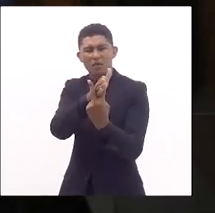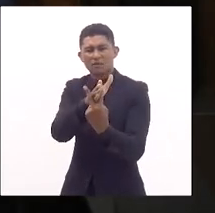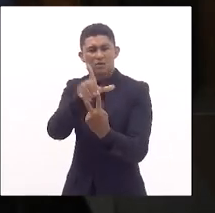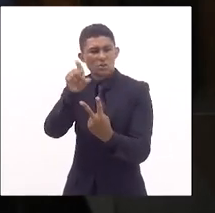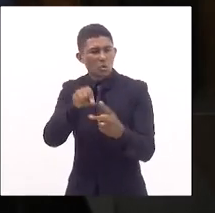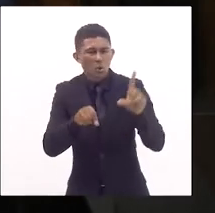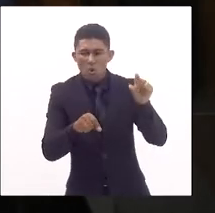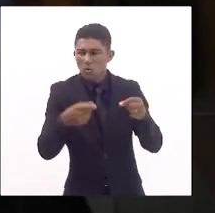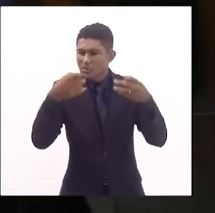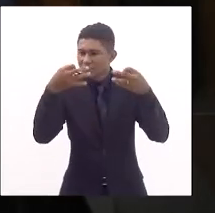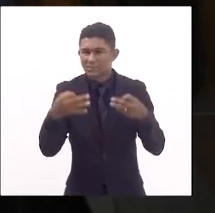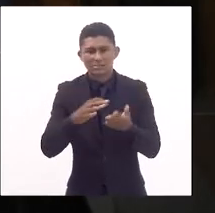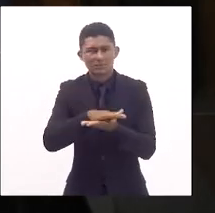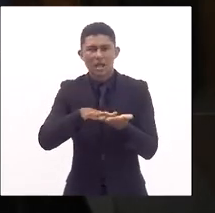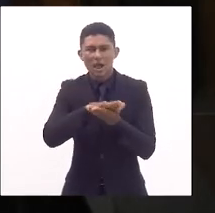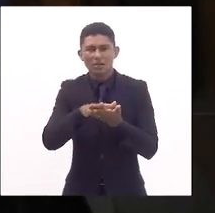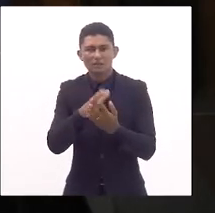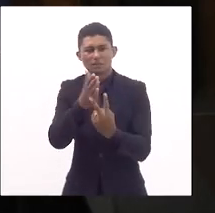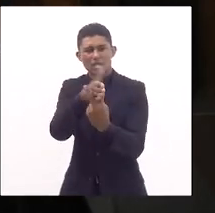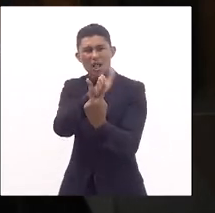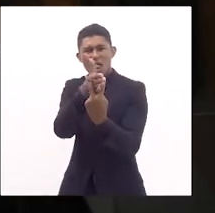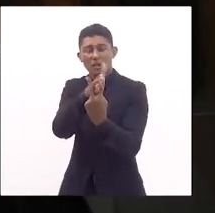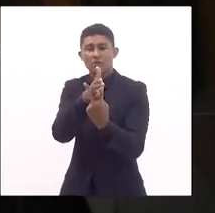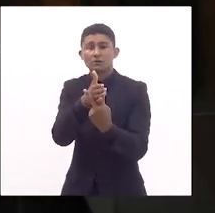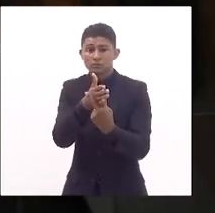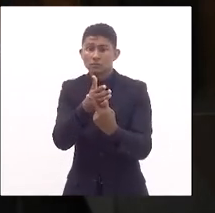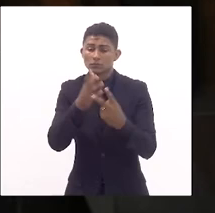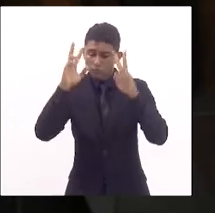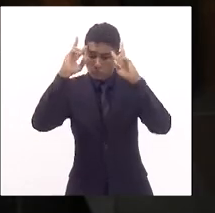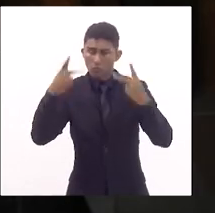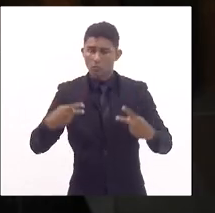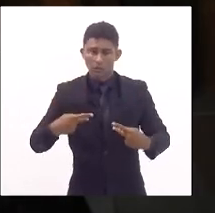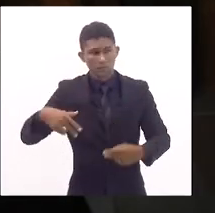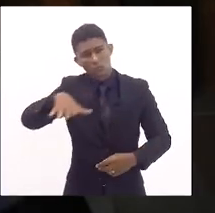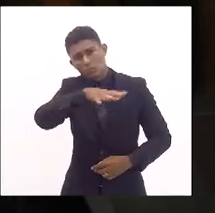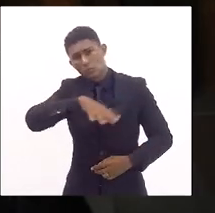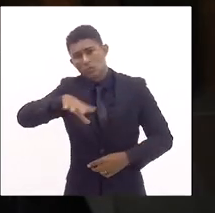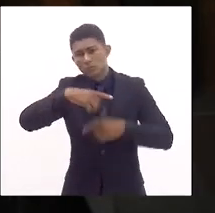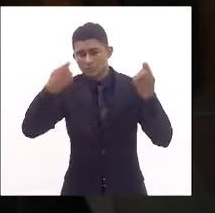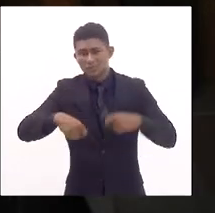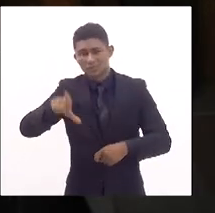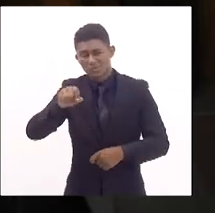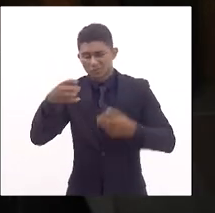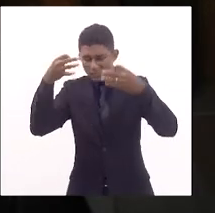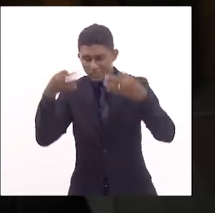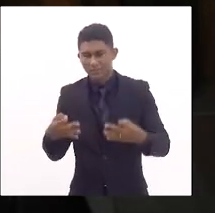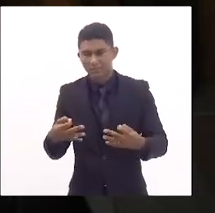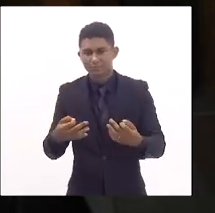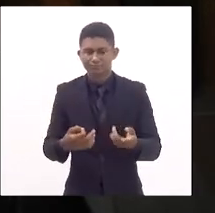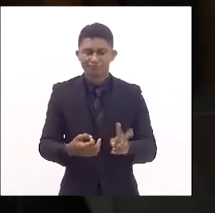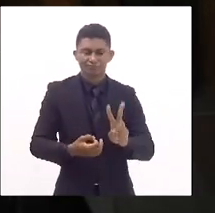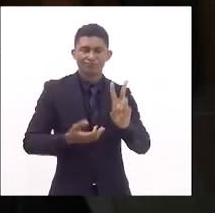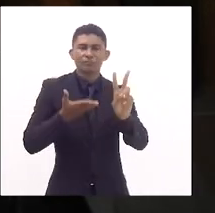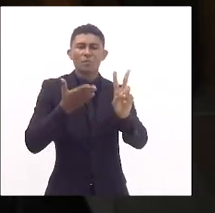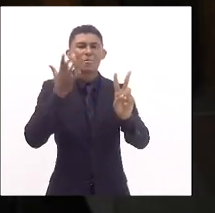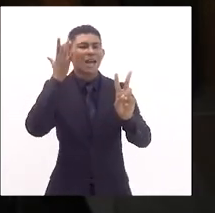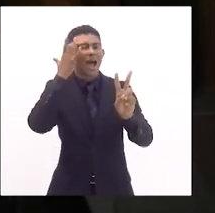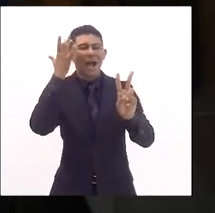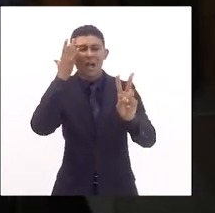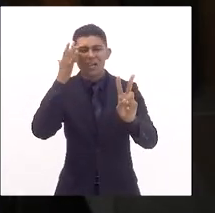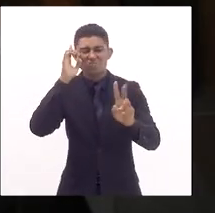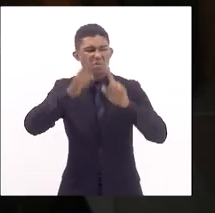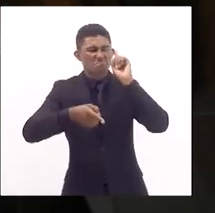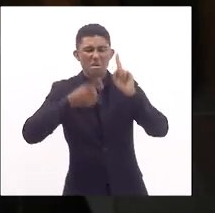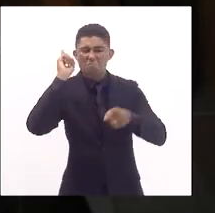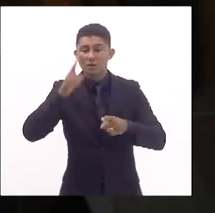lado e na vida o ser humano tem pelado e esse casal real acha que manda em tudo e